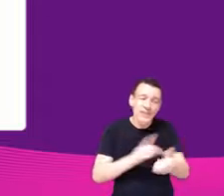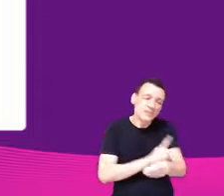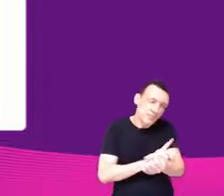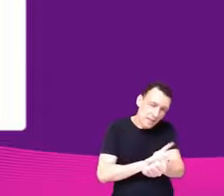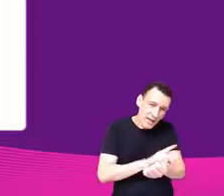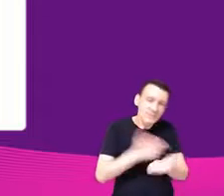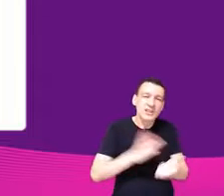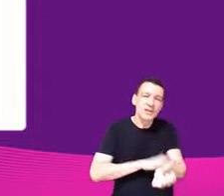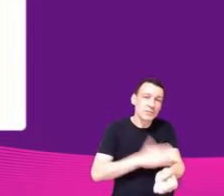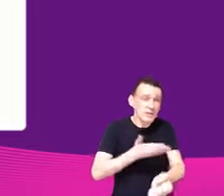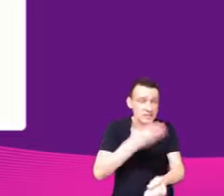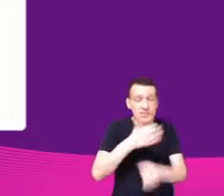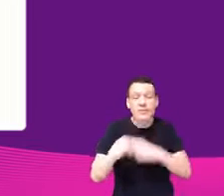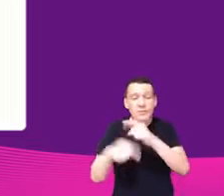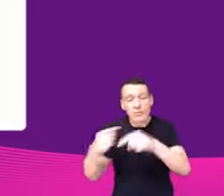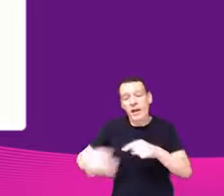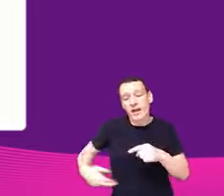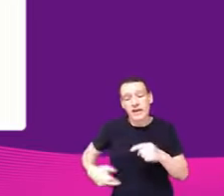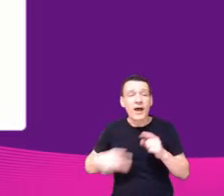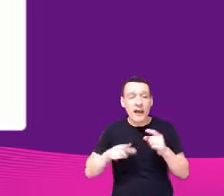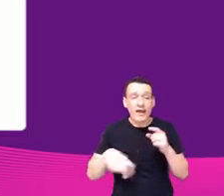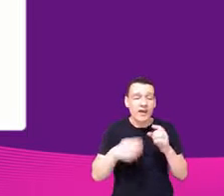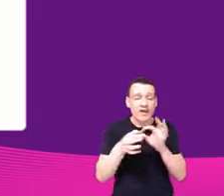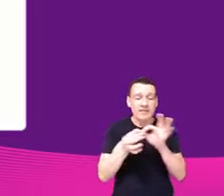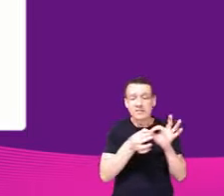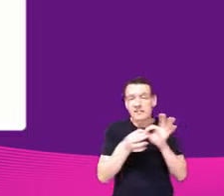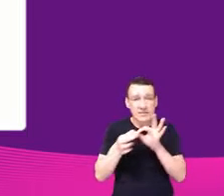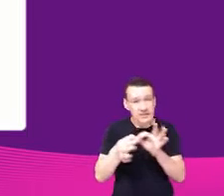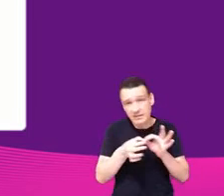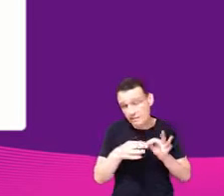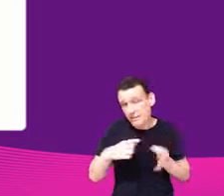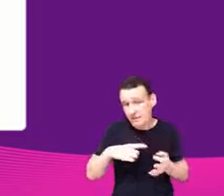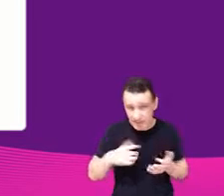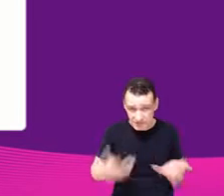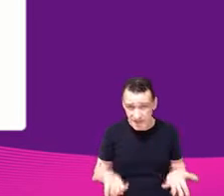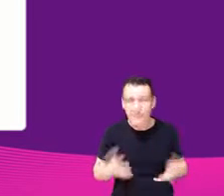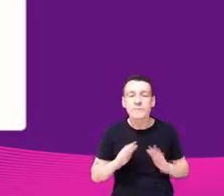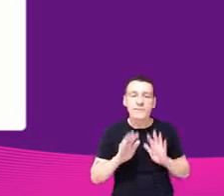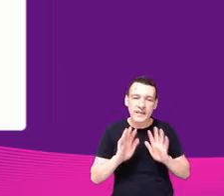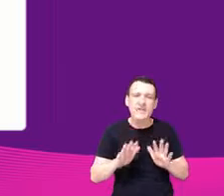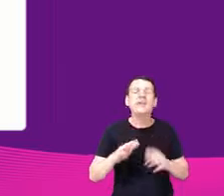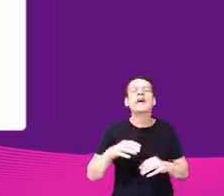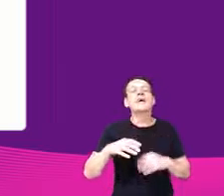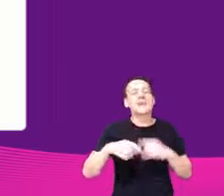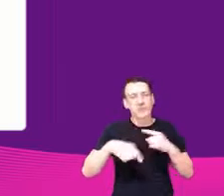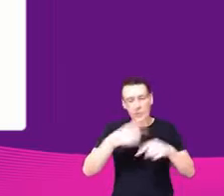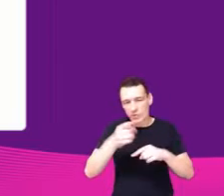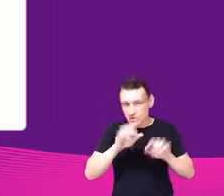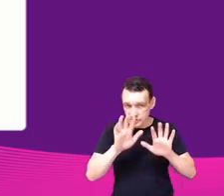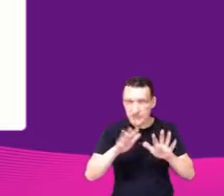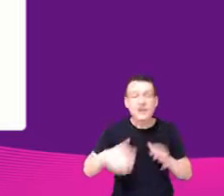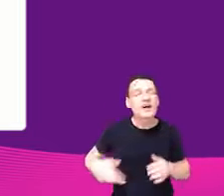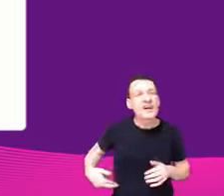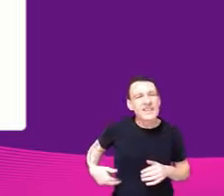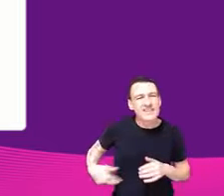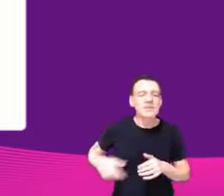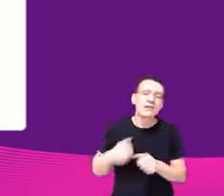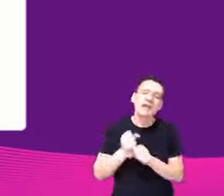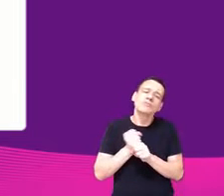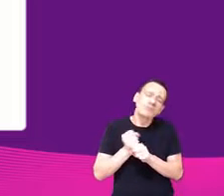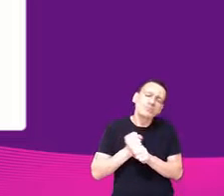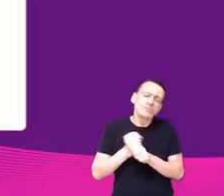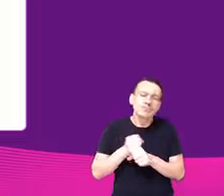ponto é por causa da introdução, quando da progressão da doença renal crônica dos seus